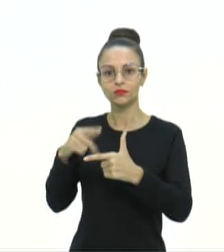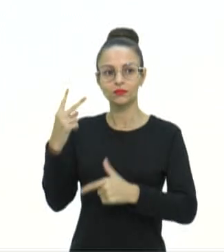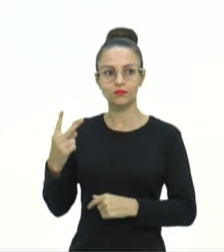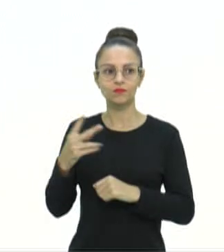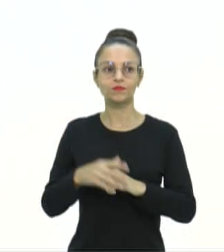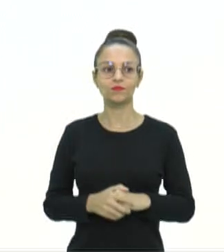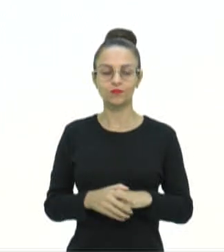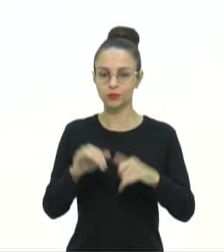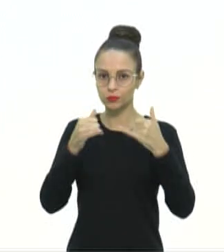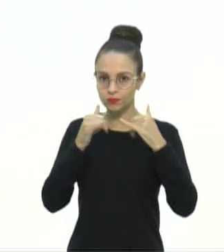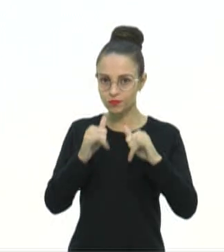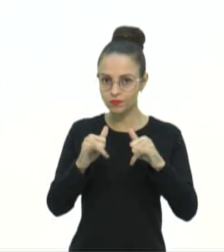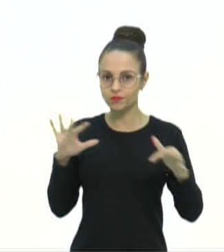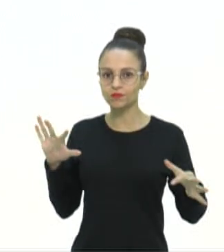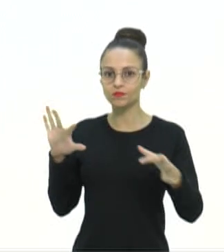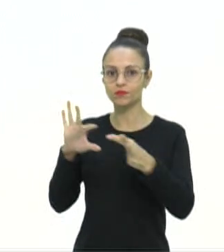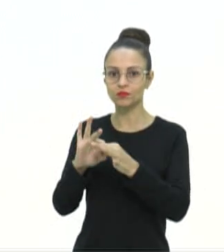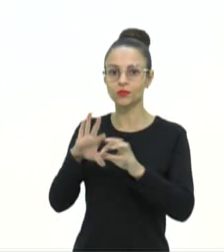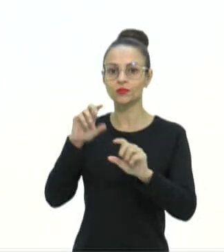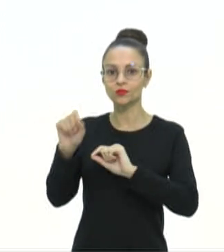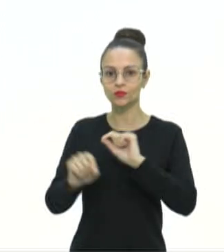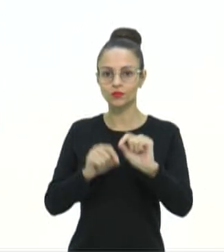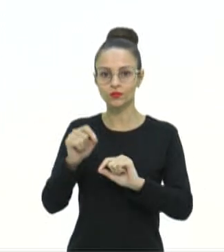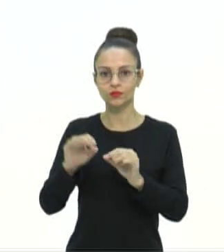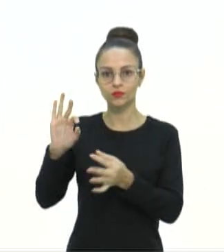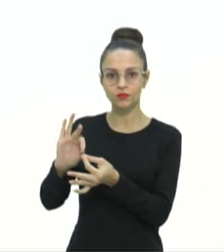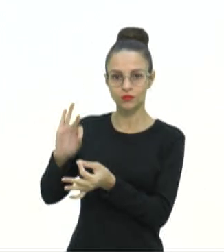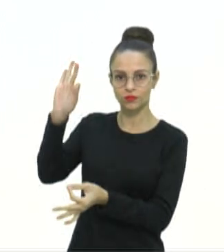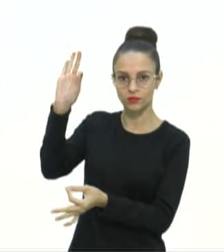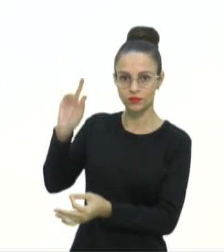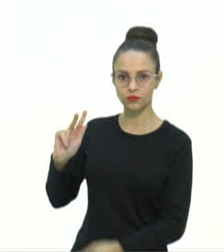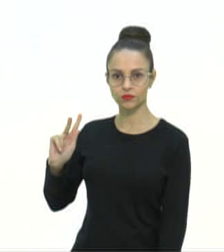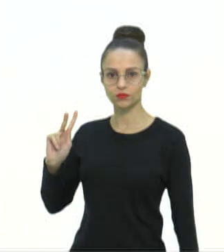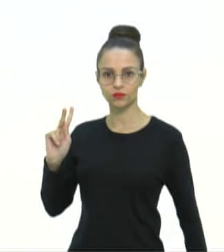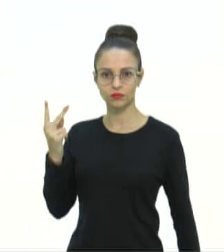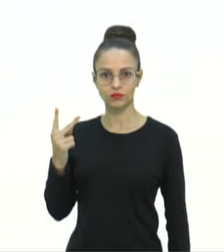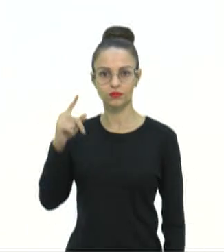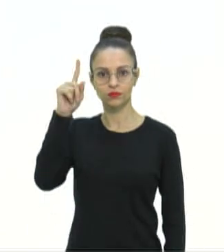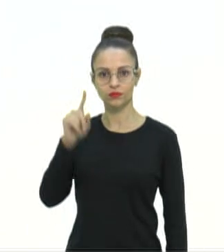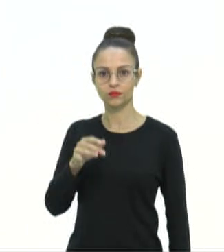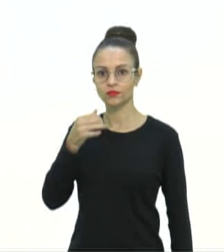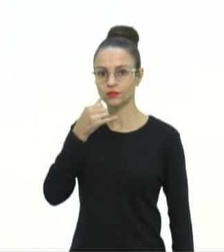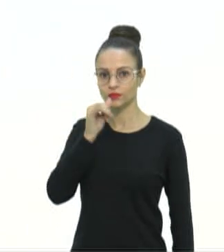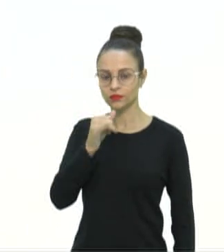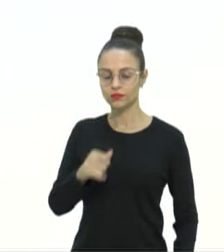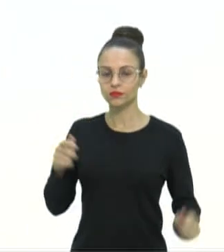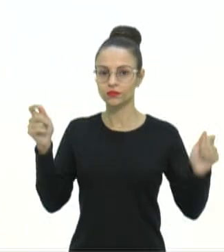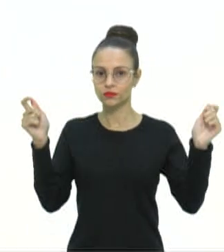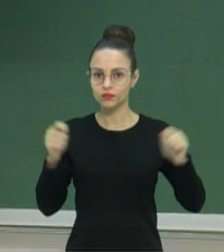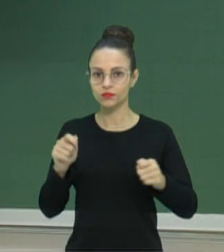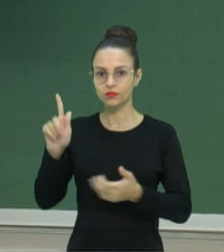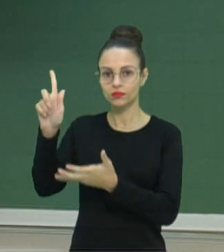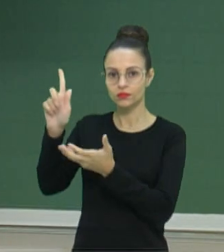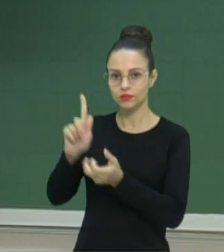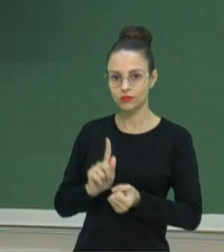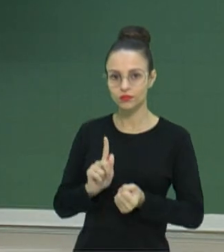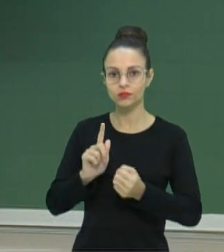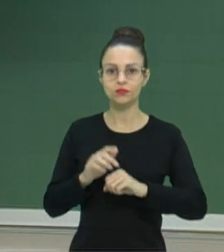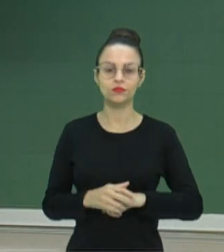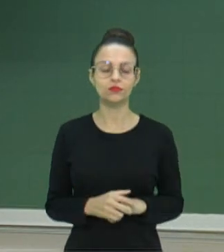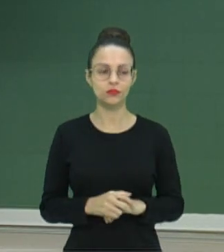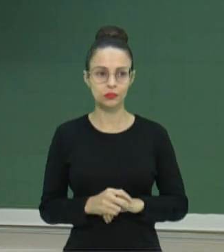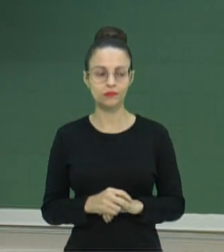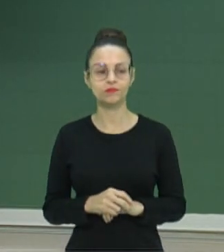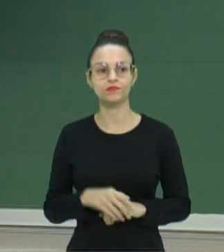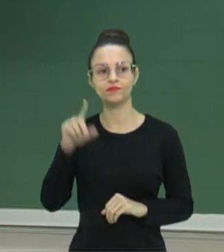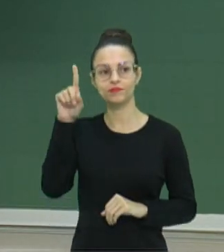E nós vamos ter a energia associada à altura, que é a famosa energia gravitacional, energia potencial gravitacional,